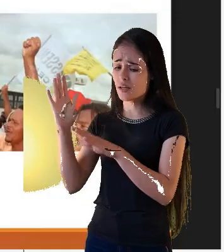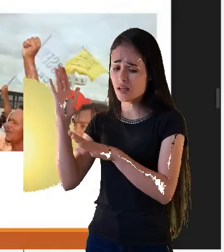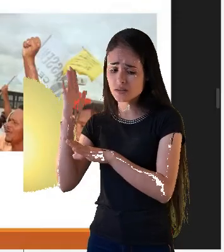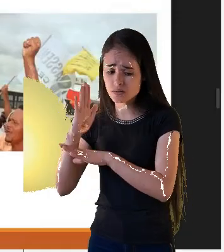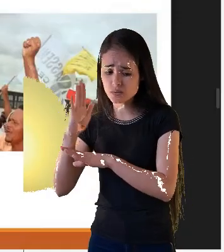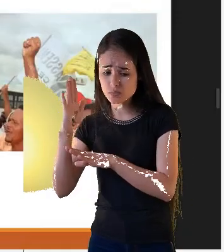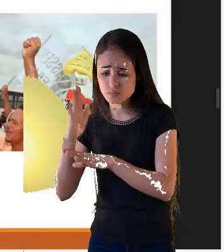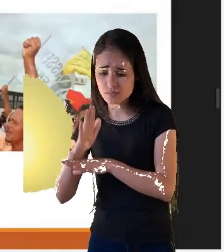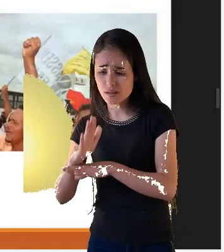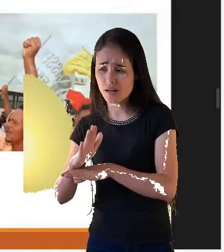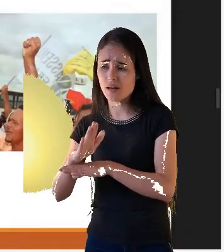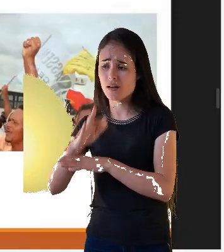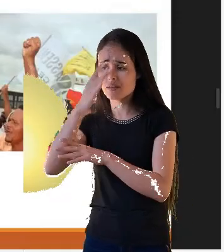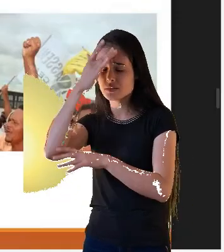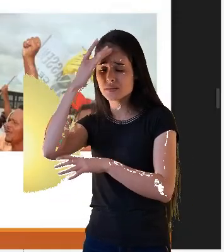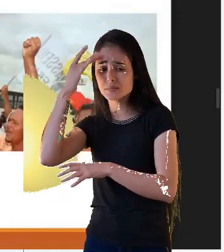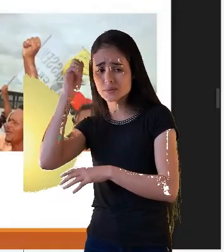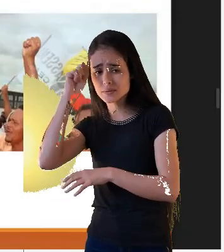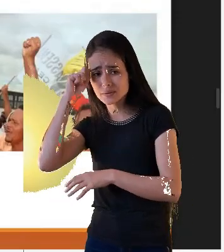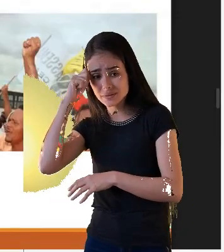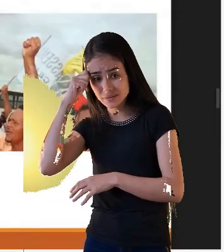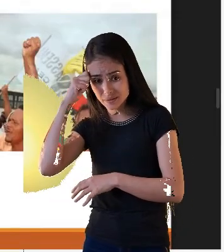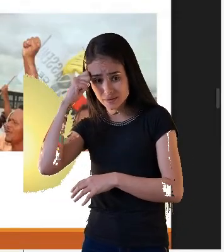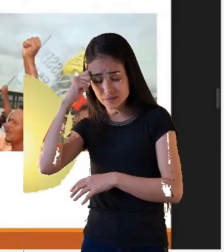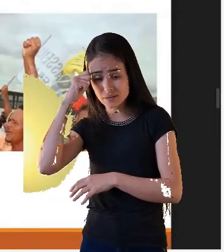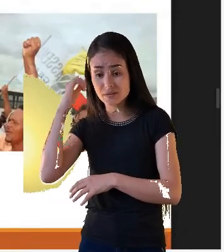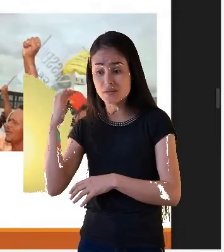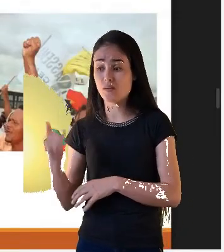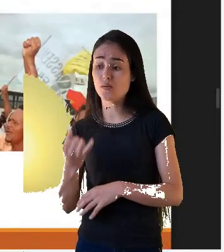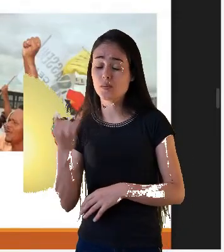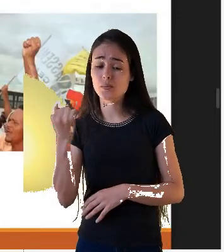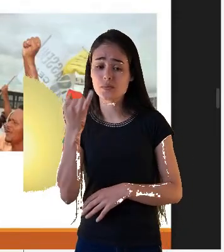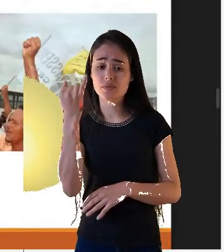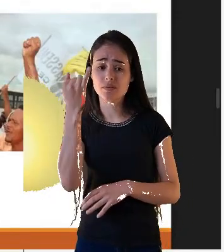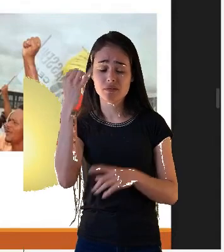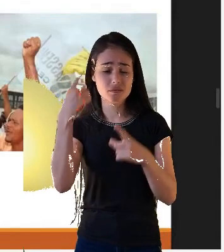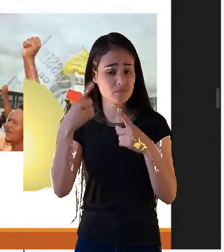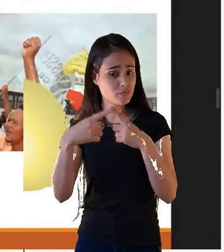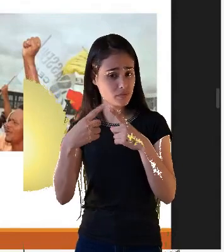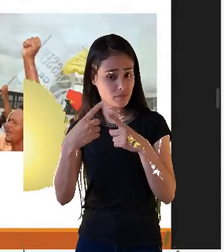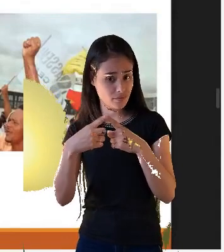né, enquanto governante, né, a